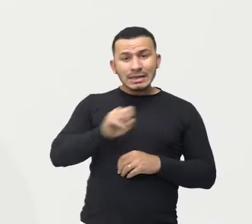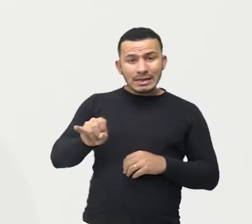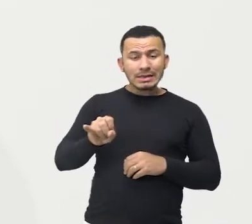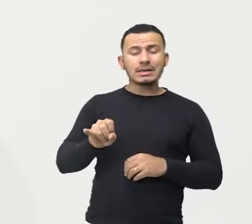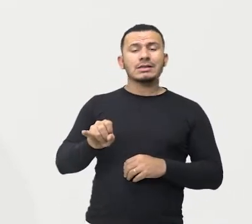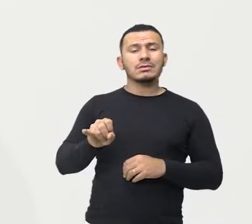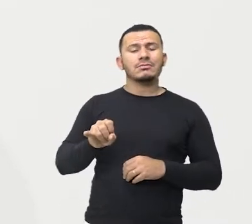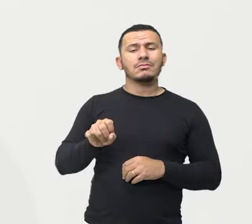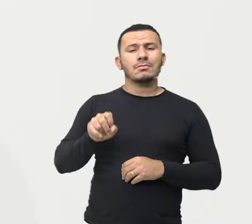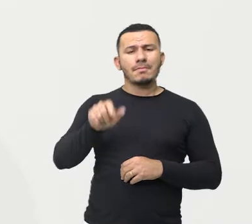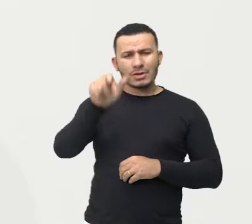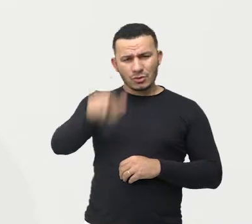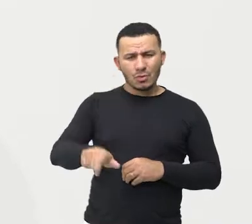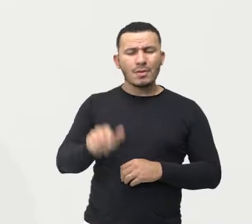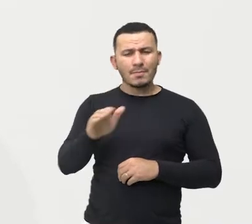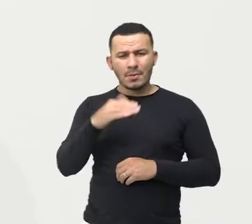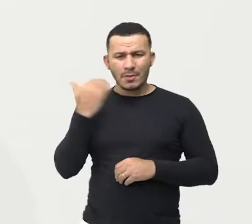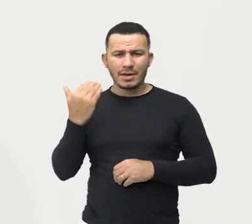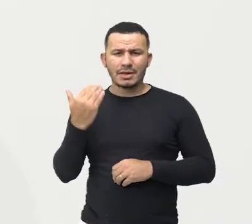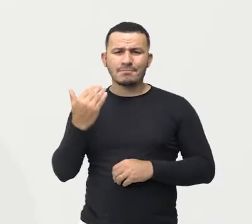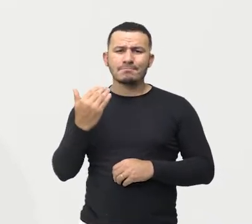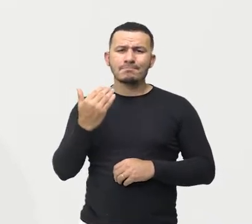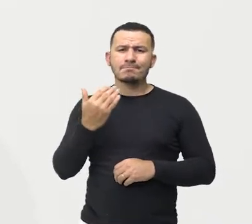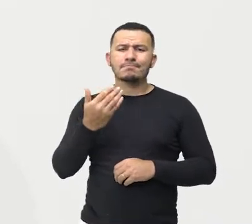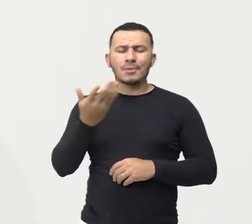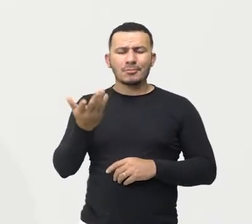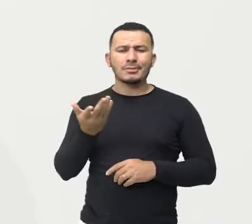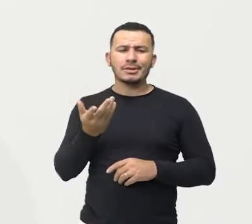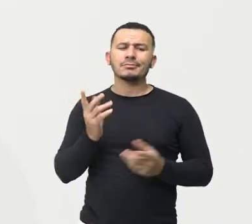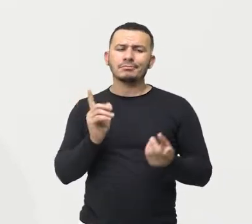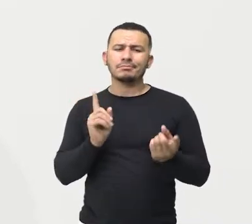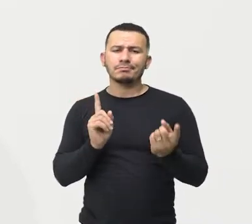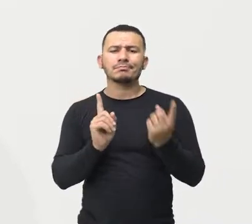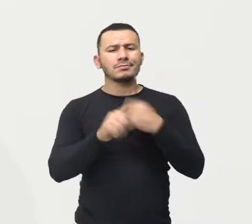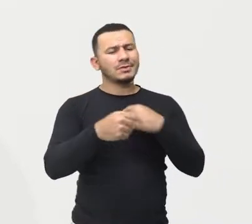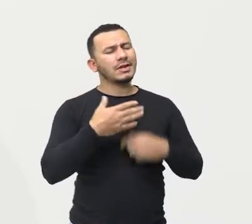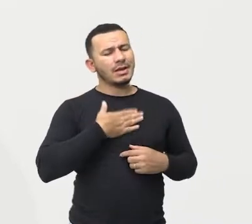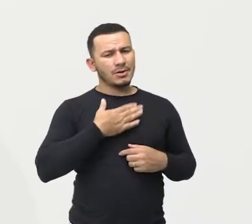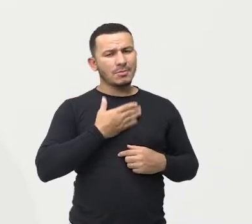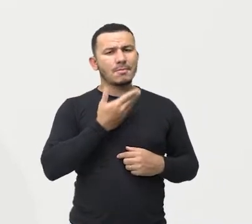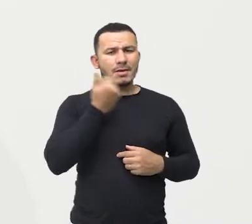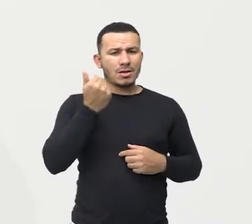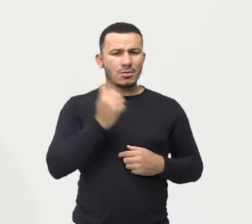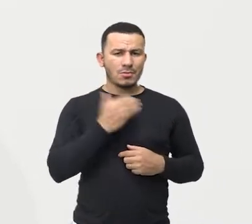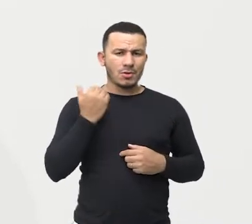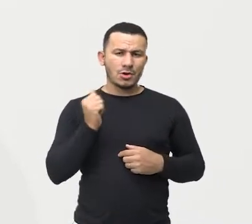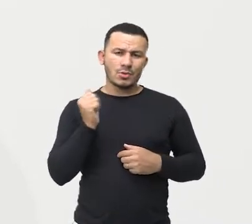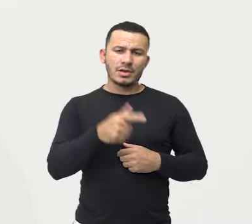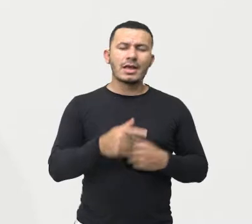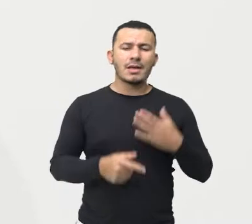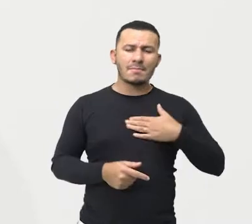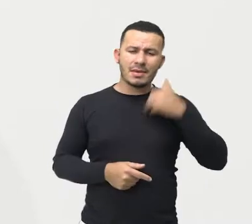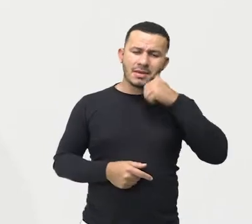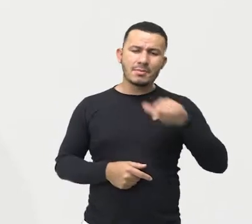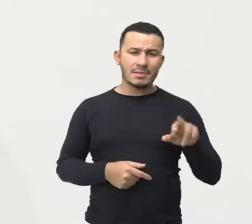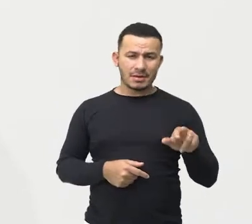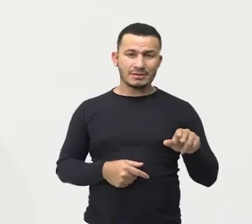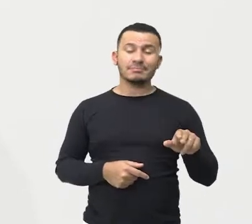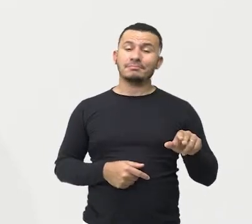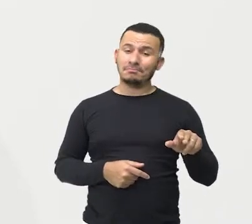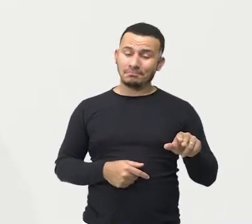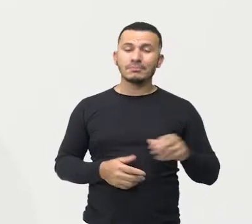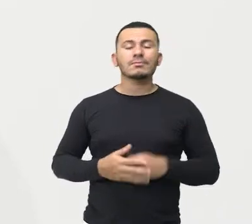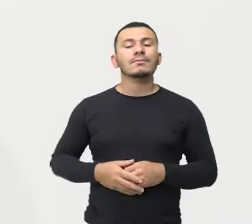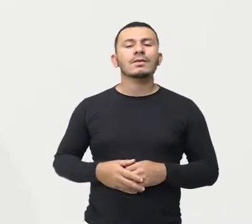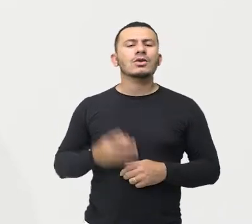alguém tivesse que morrer, achei que deveria ser eu. O incidente